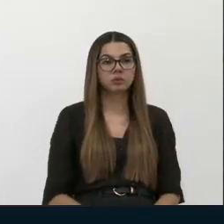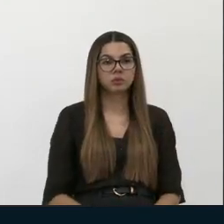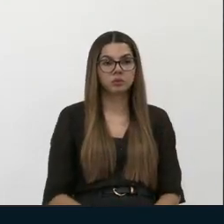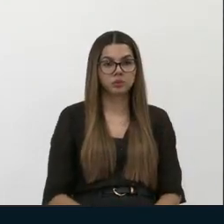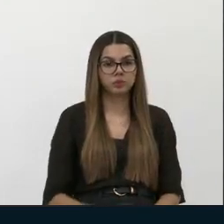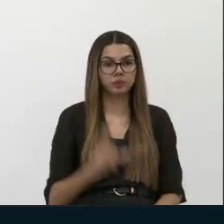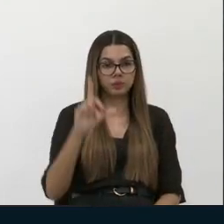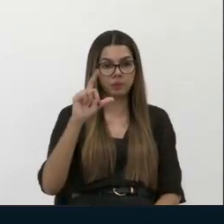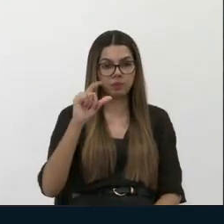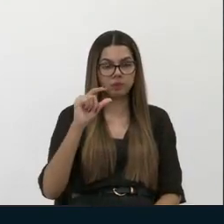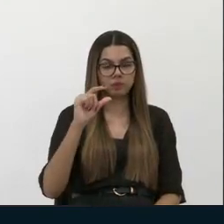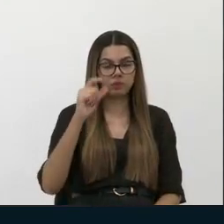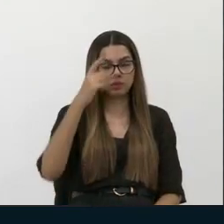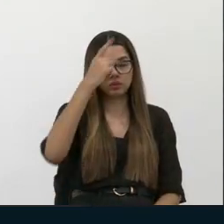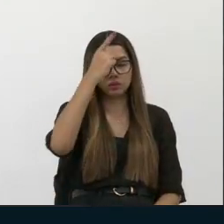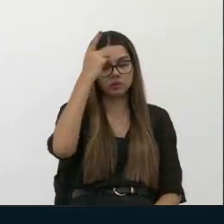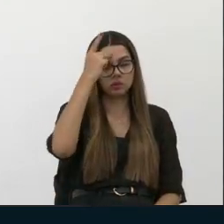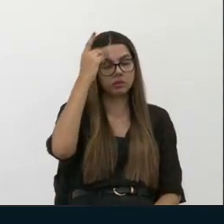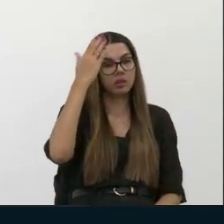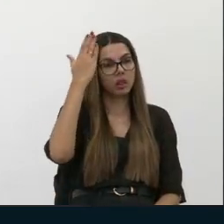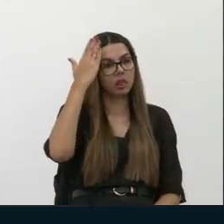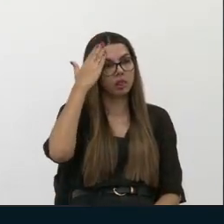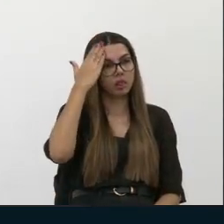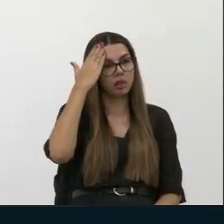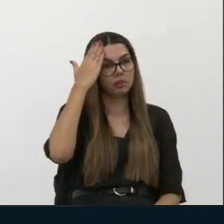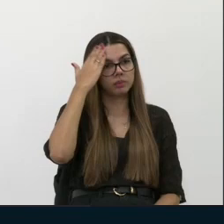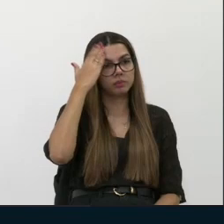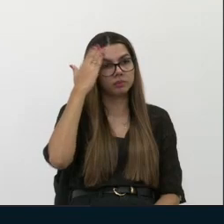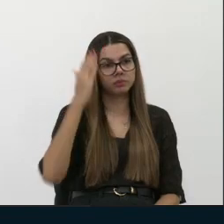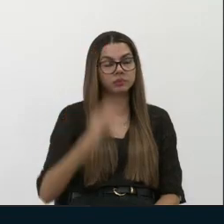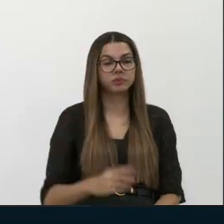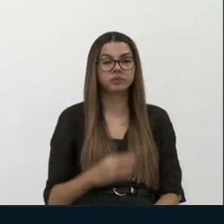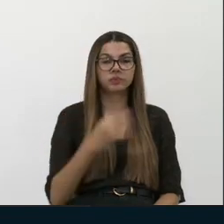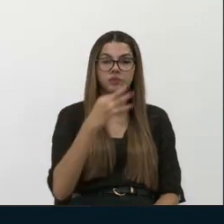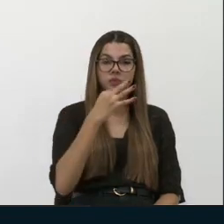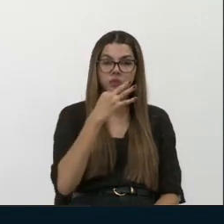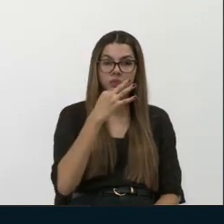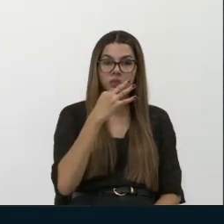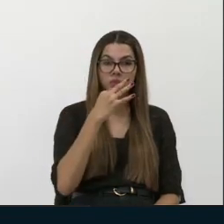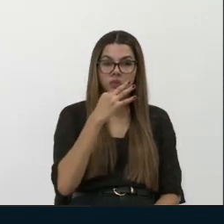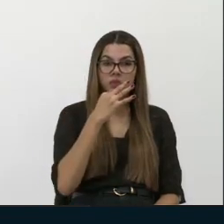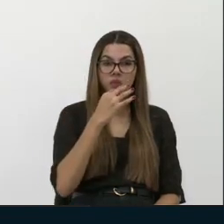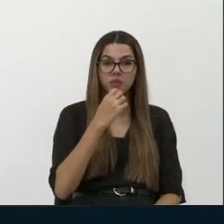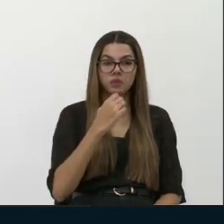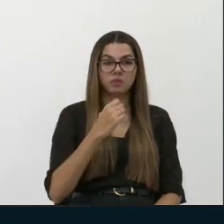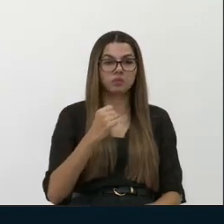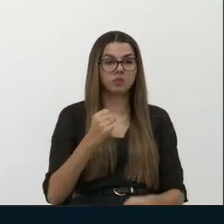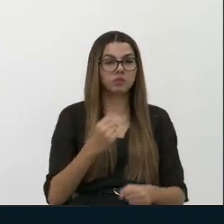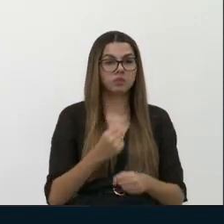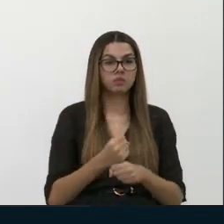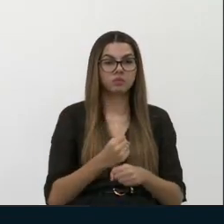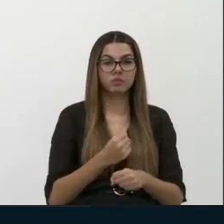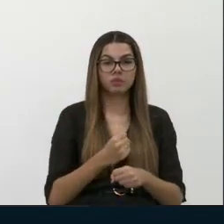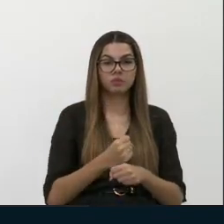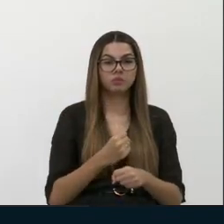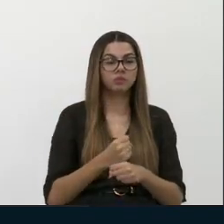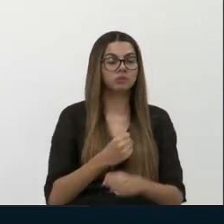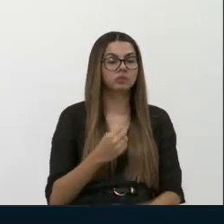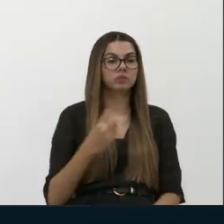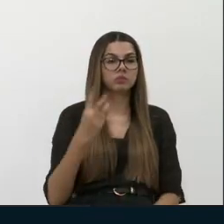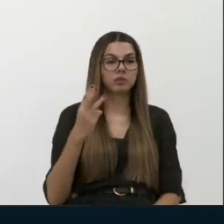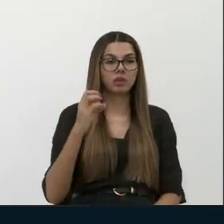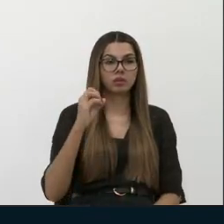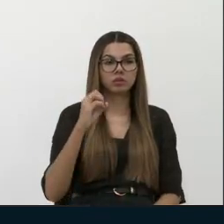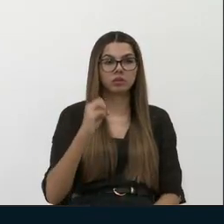esse trevo. A maioria, fora o Geraldo Celestino, conhece aquilo há mais de 30 anos. A maioria aqui